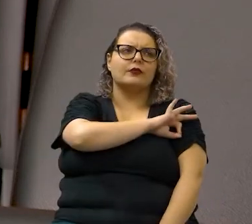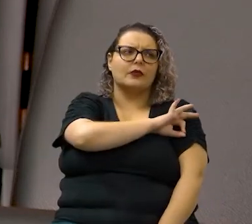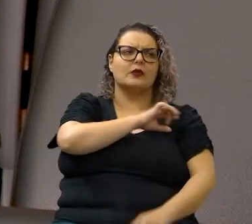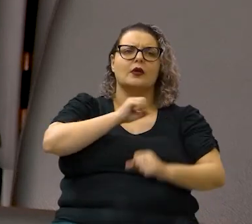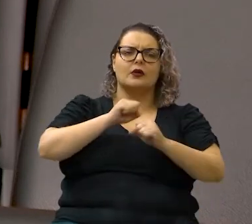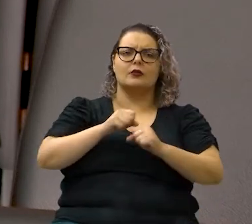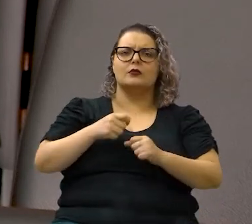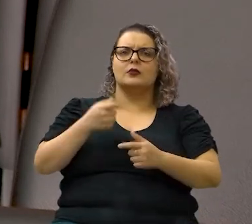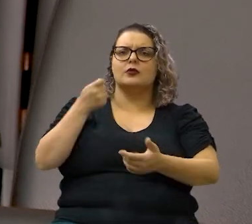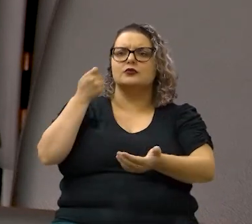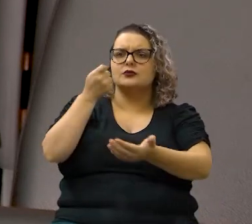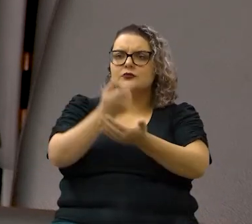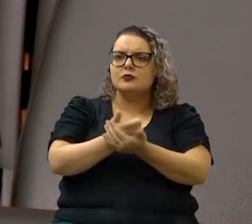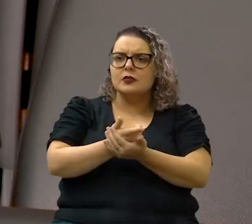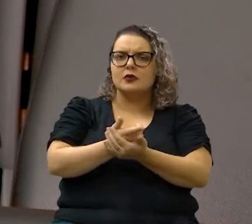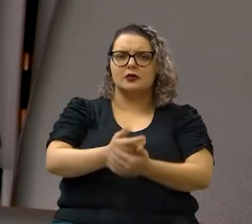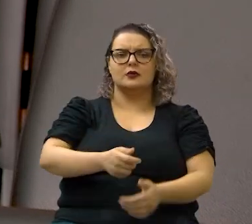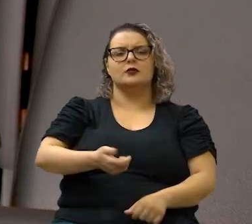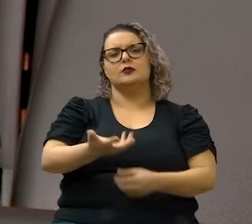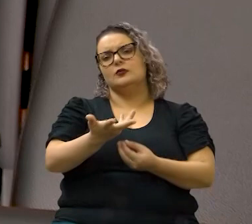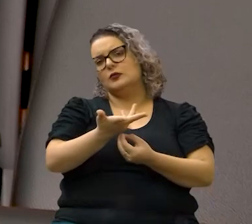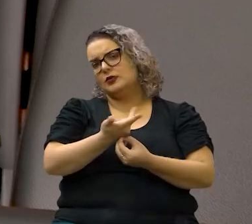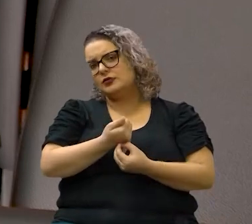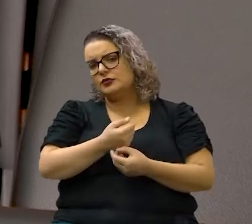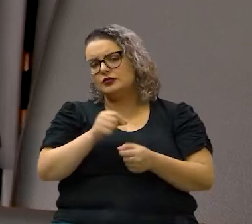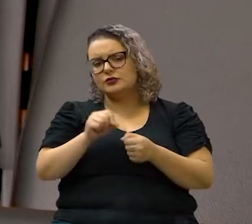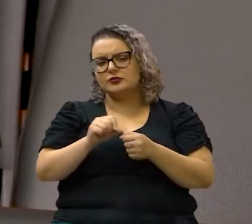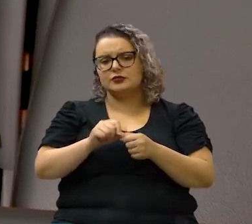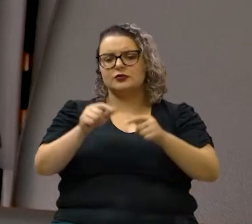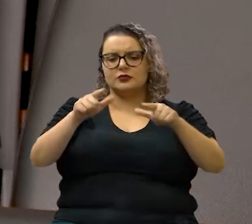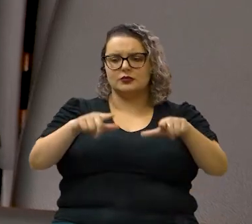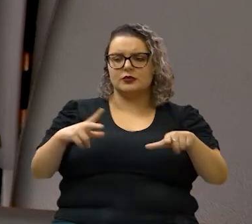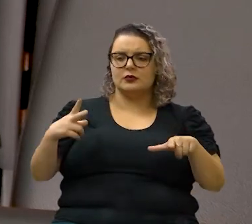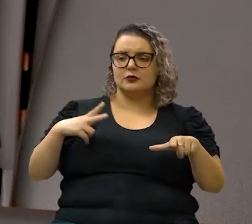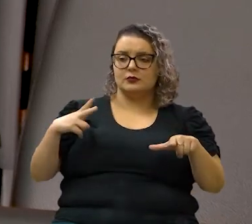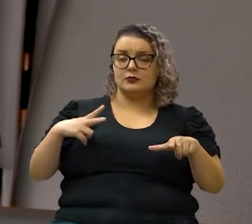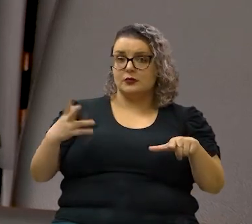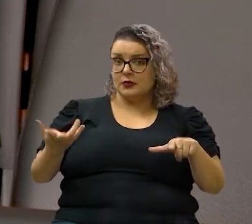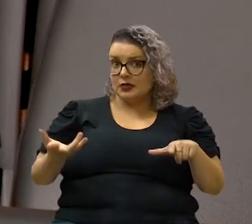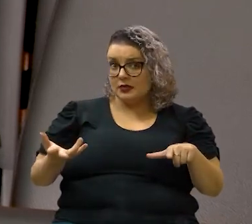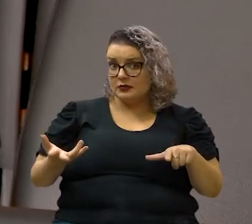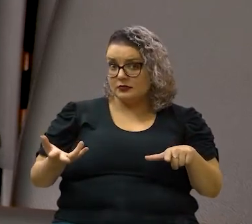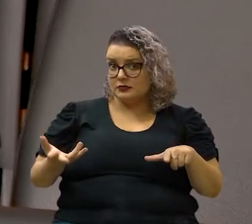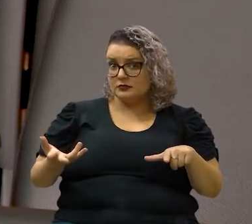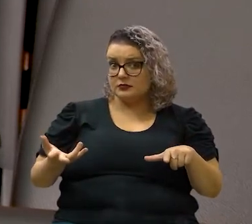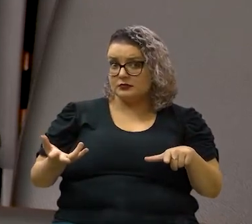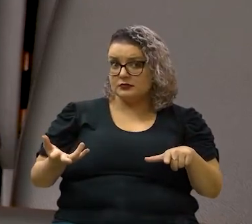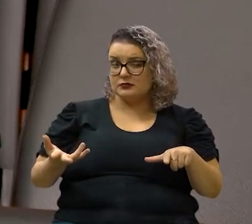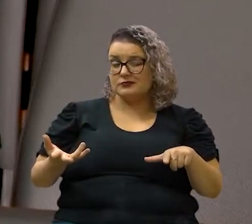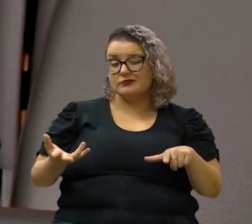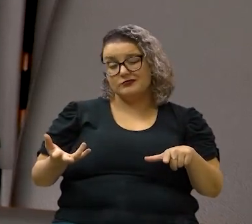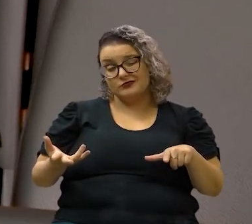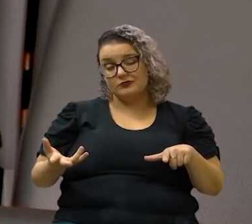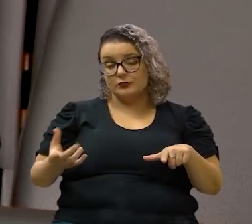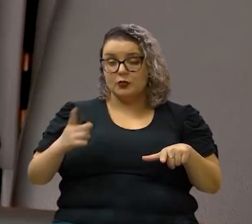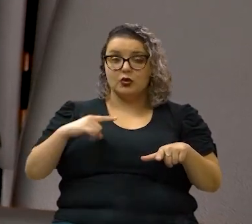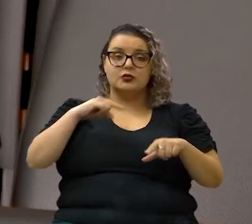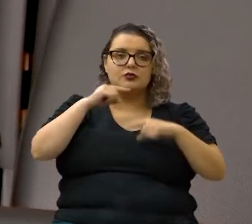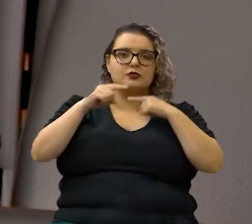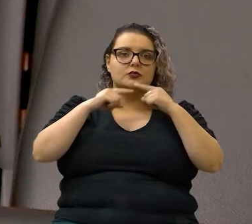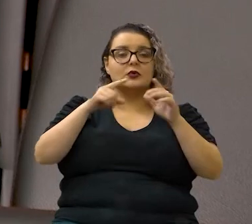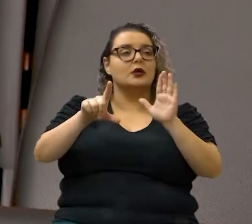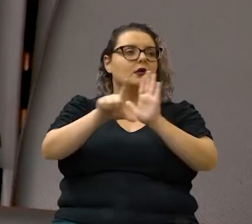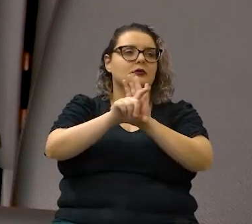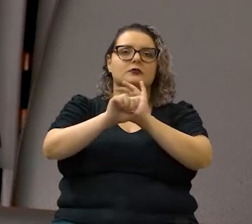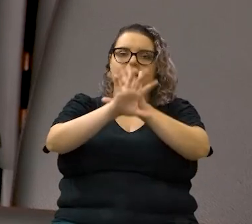prefeitura pode financiar um artista que fará um grafite em um espaço privado? Pode gerar uma dúvida.